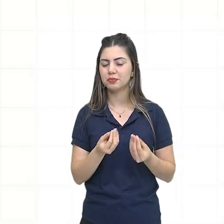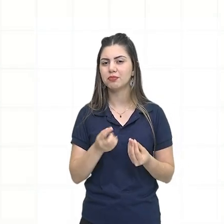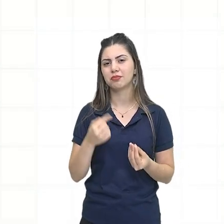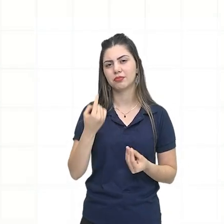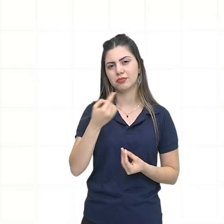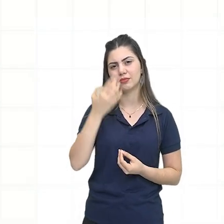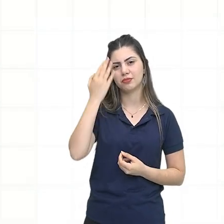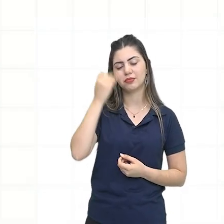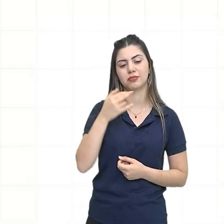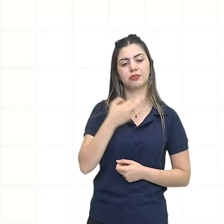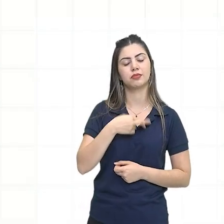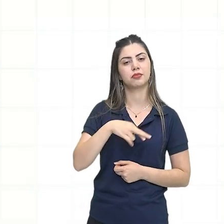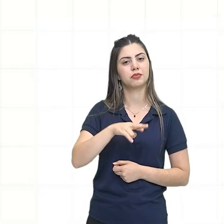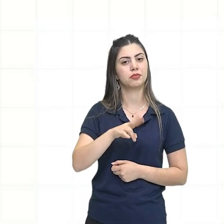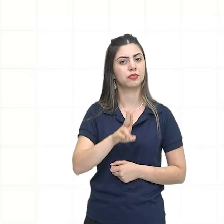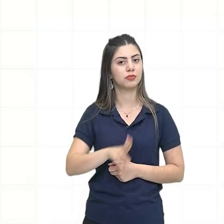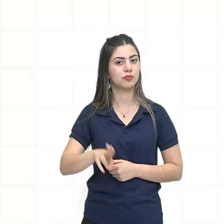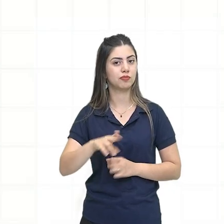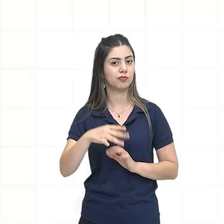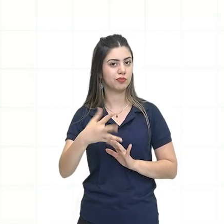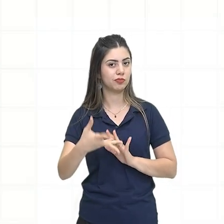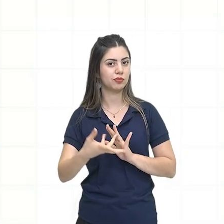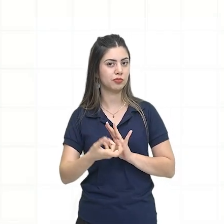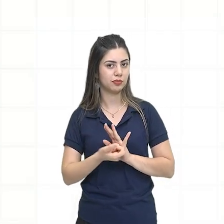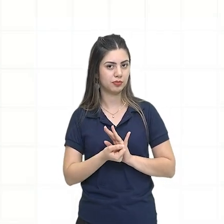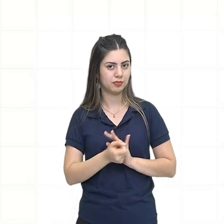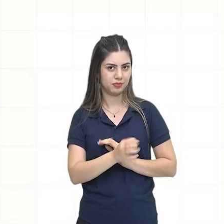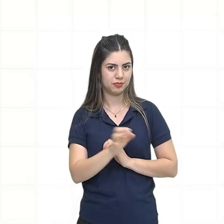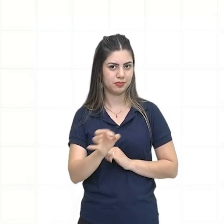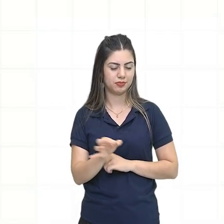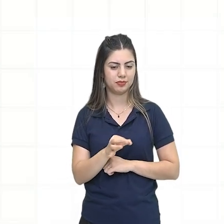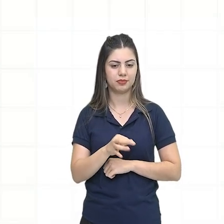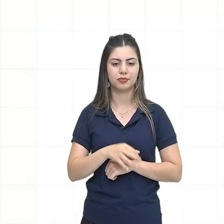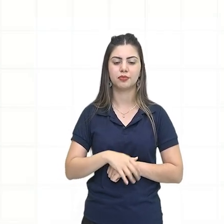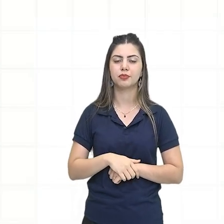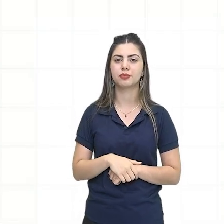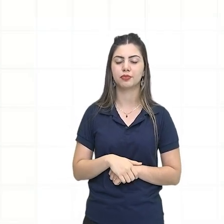as religiões vão se utilizar dos símbolos